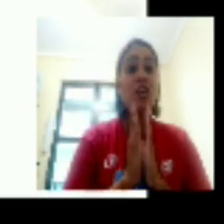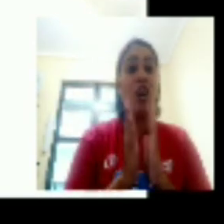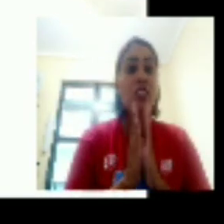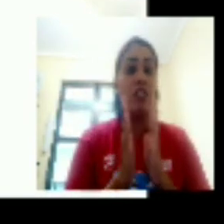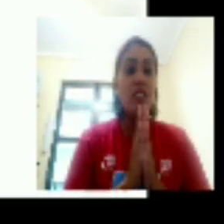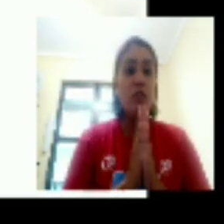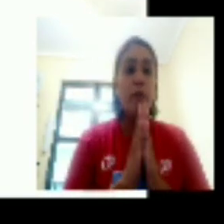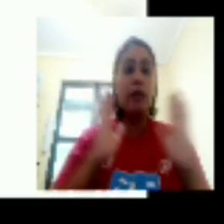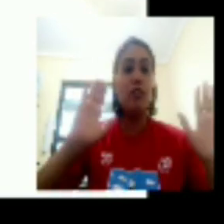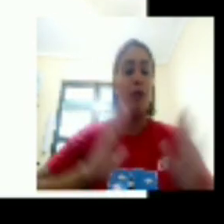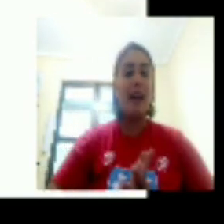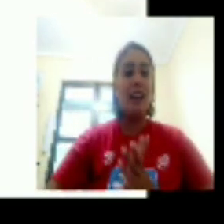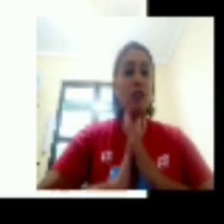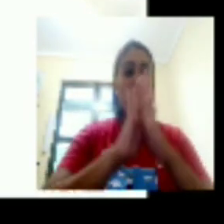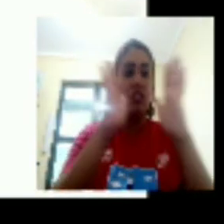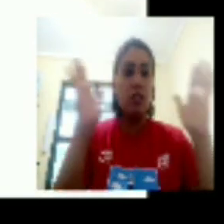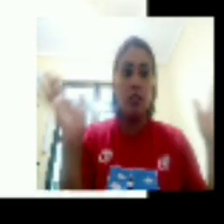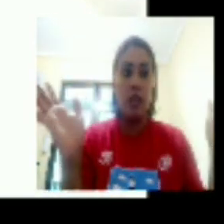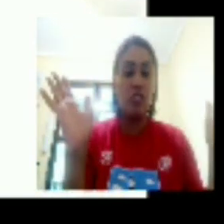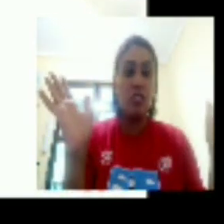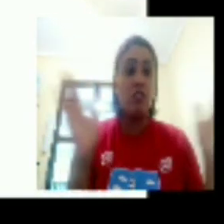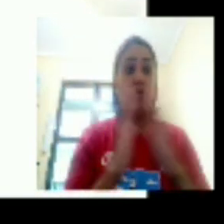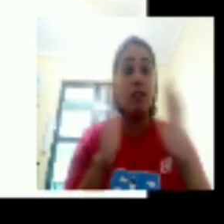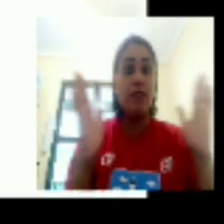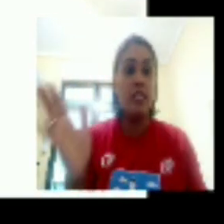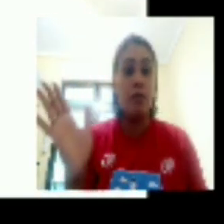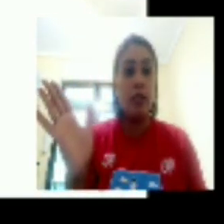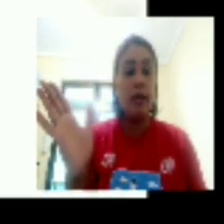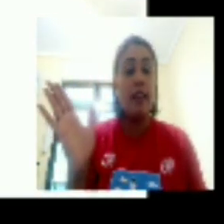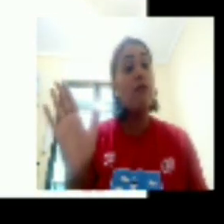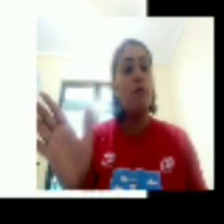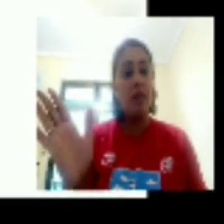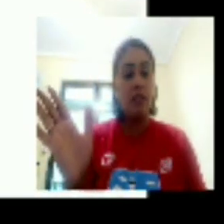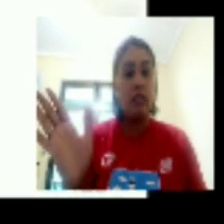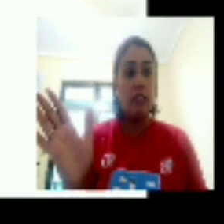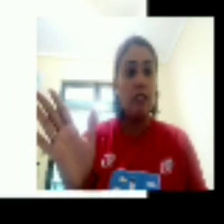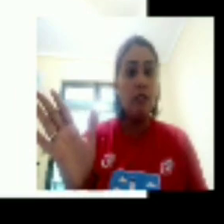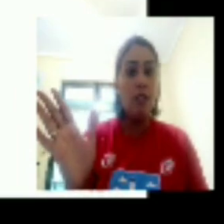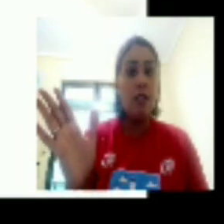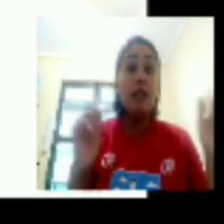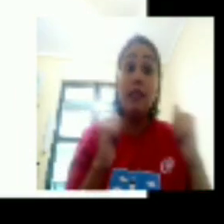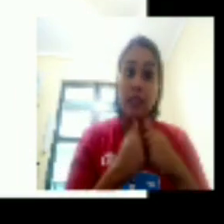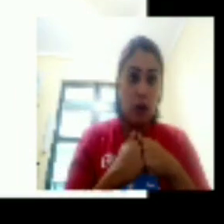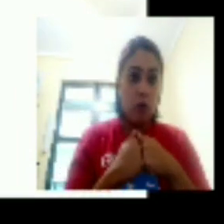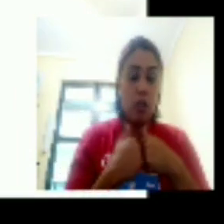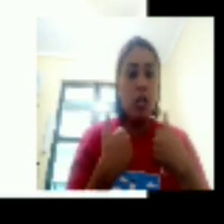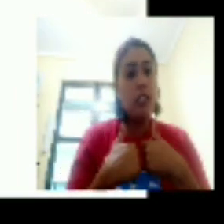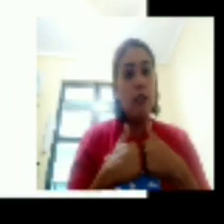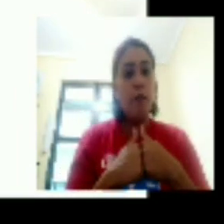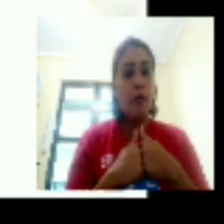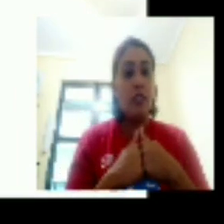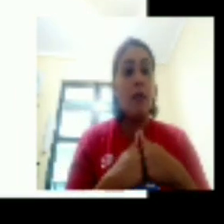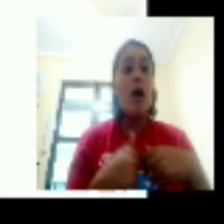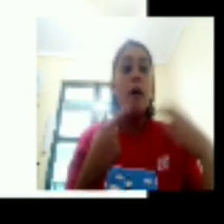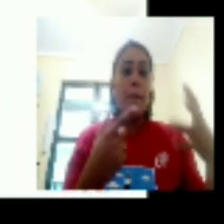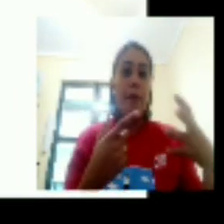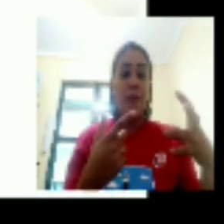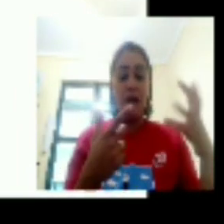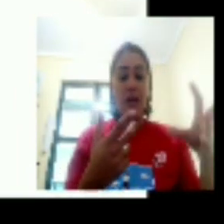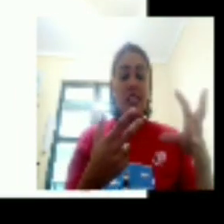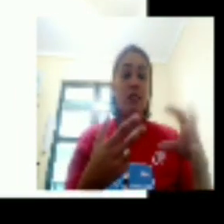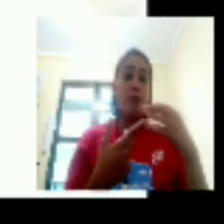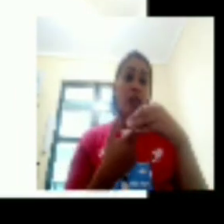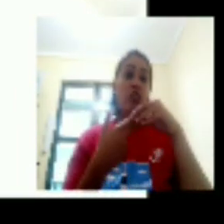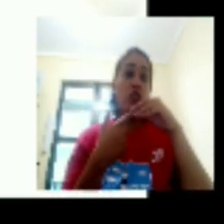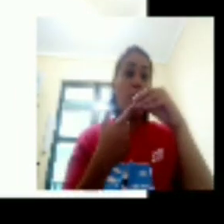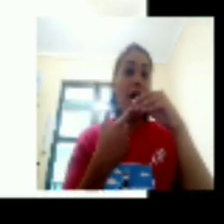ele sozinho pode tomar todas as decisões e fazer o que quer e o que bem entende? Não, ele não pode. E